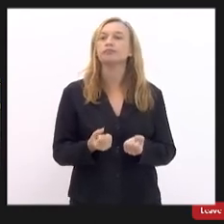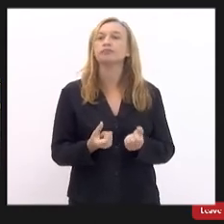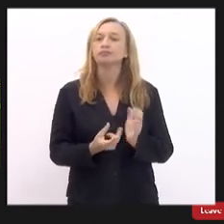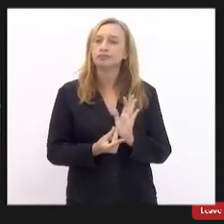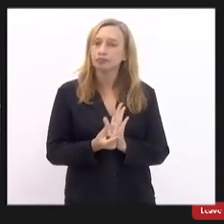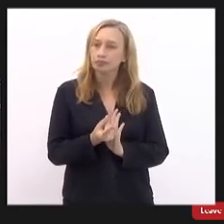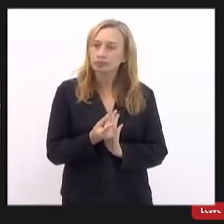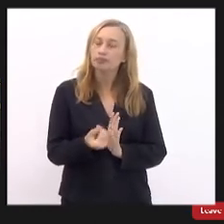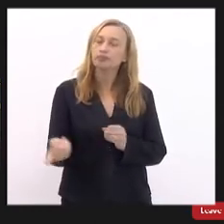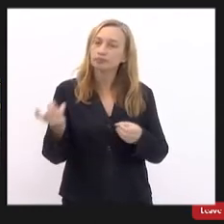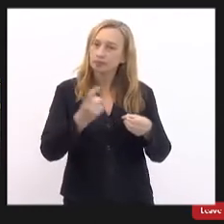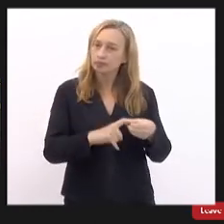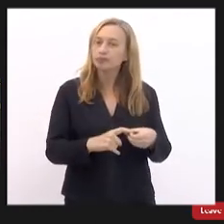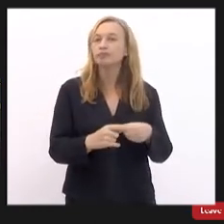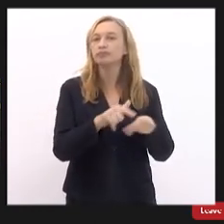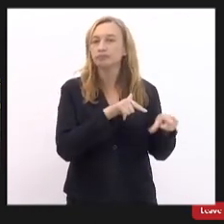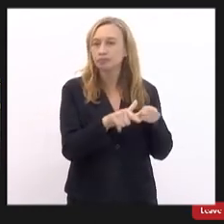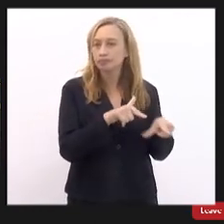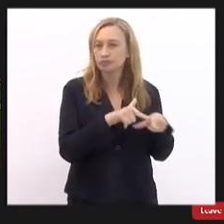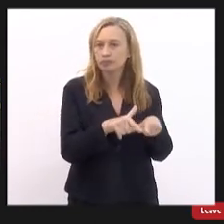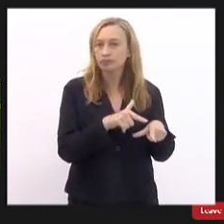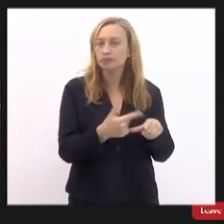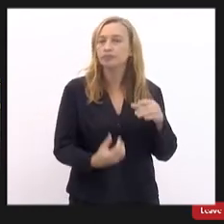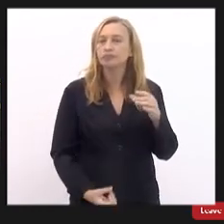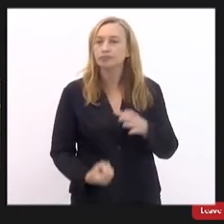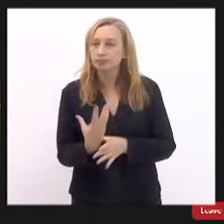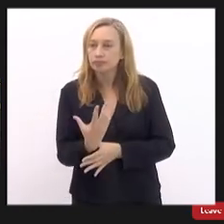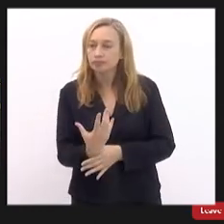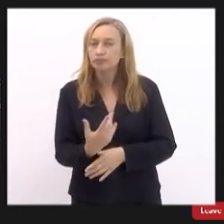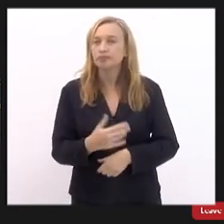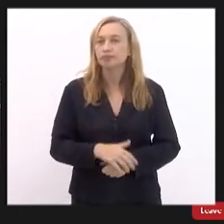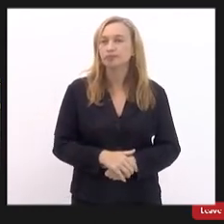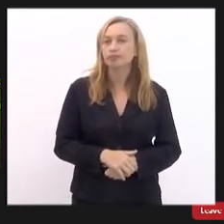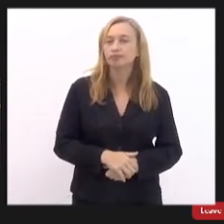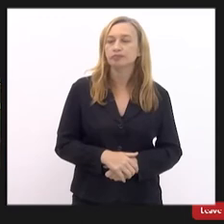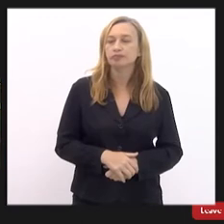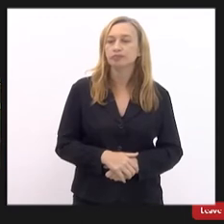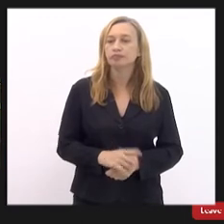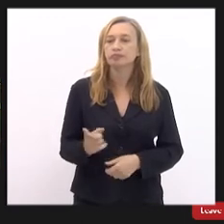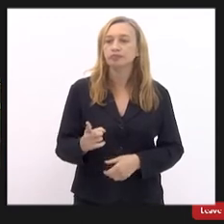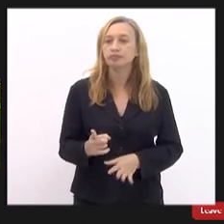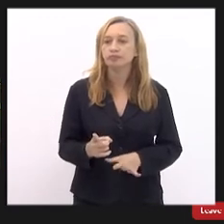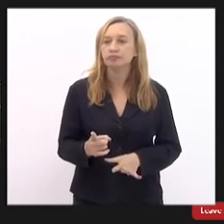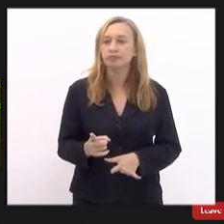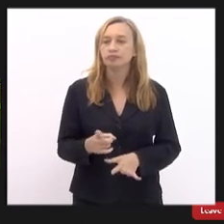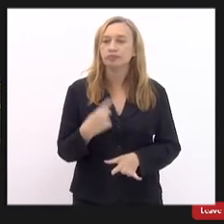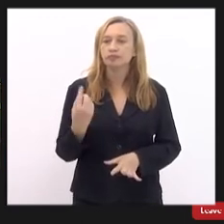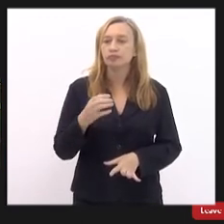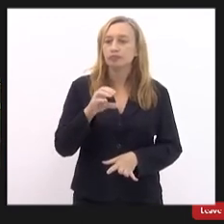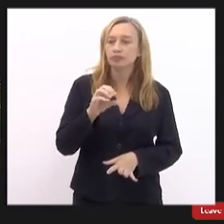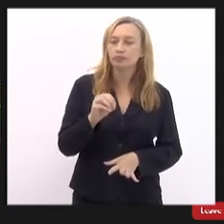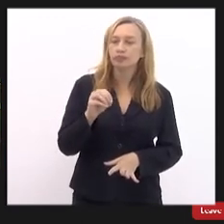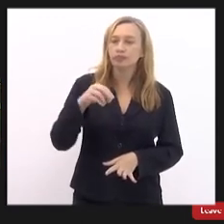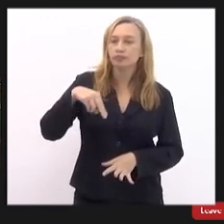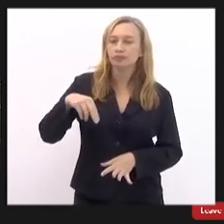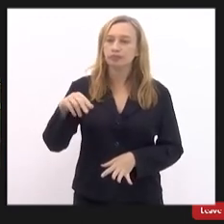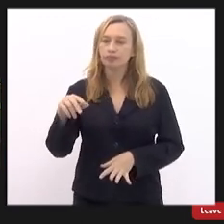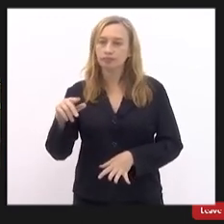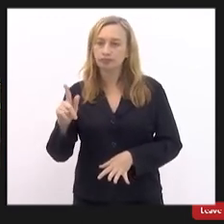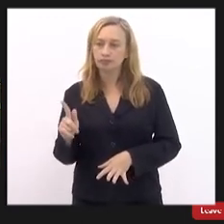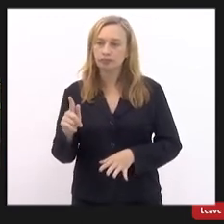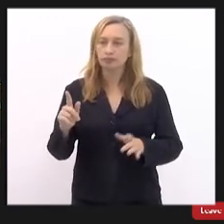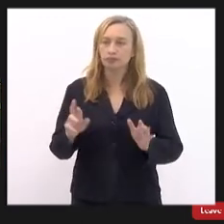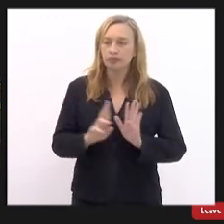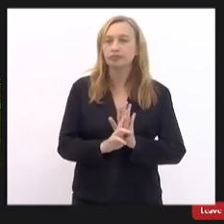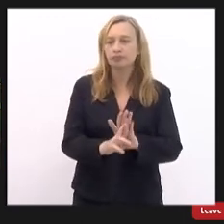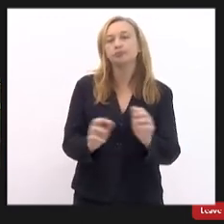financeiro para voltar a trabalhar, produzir, que as nossas ONGs os representassem junto